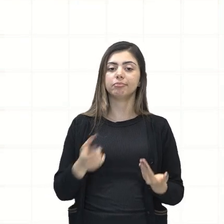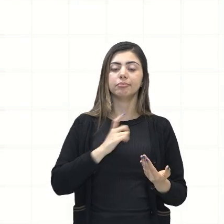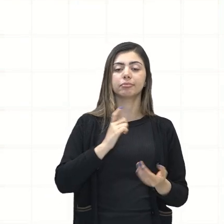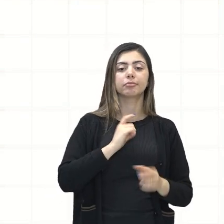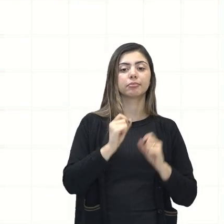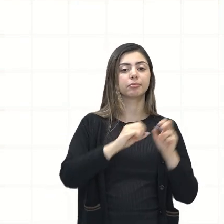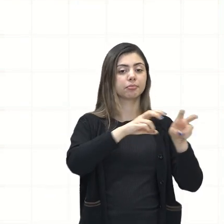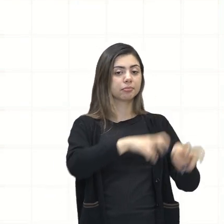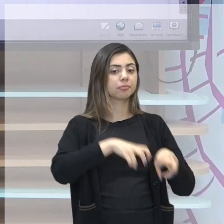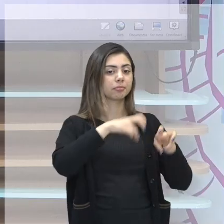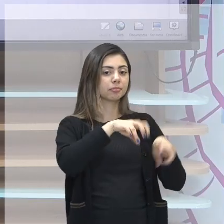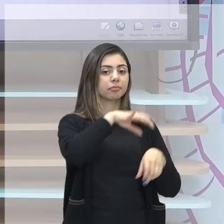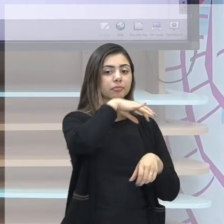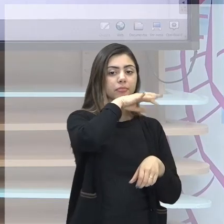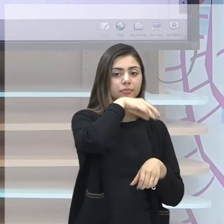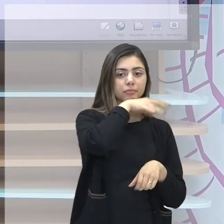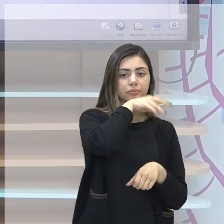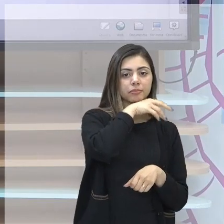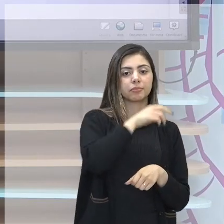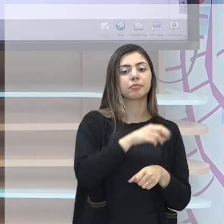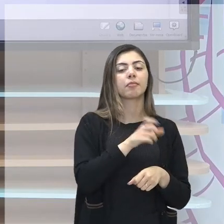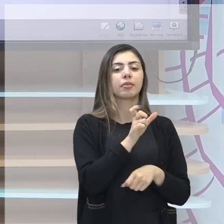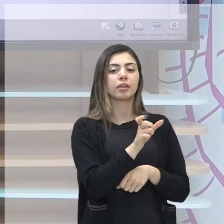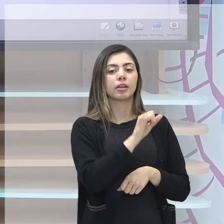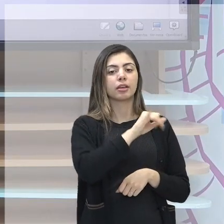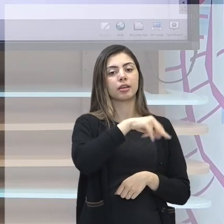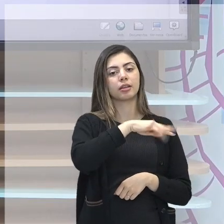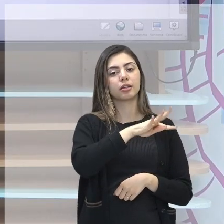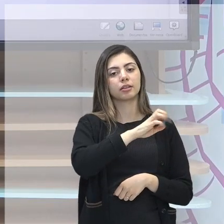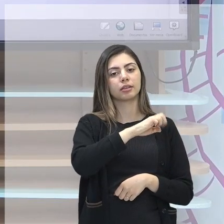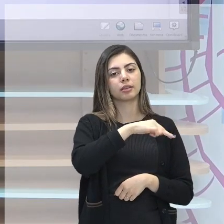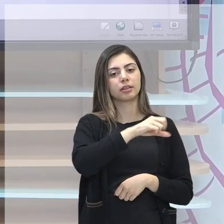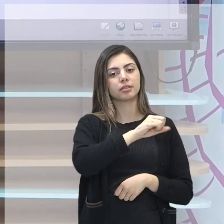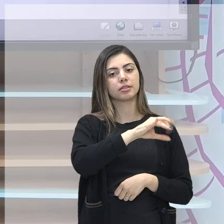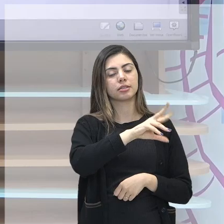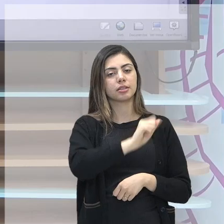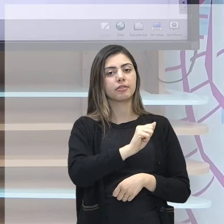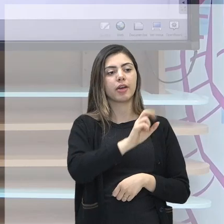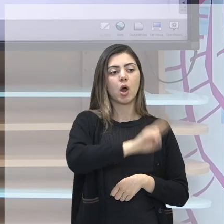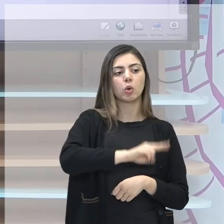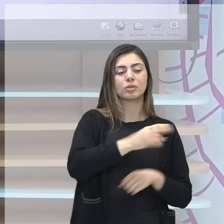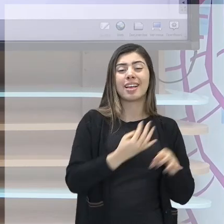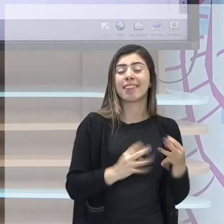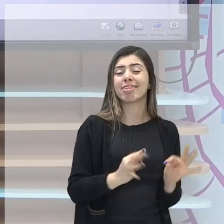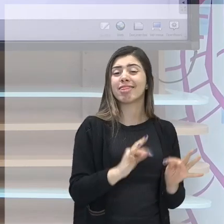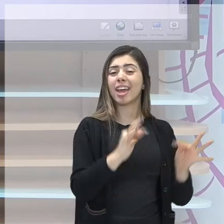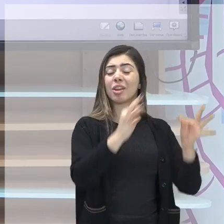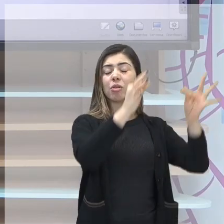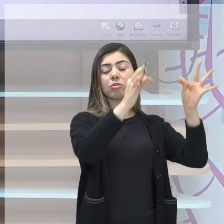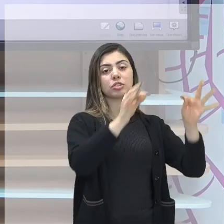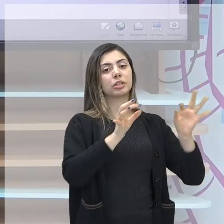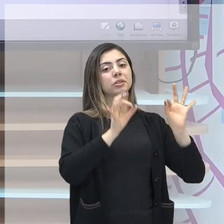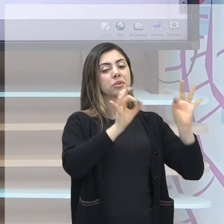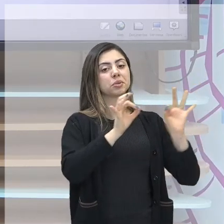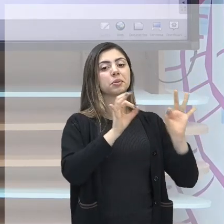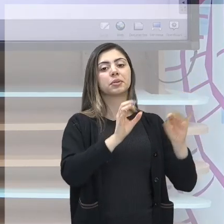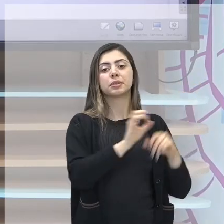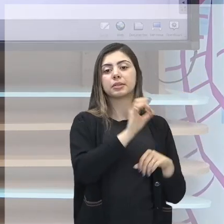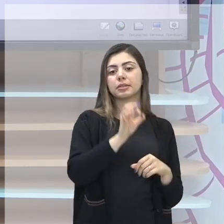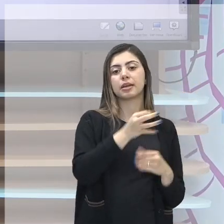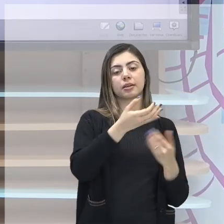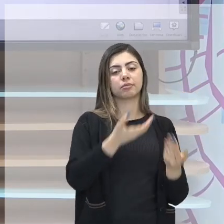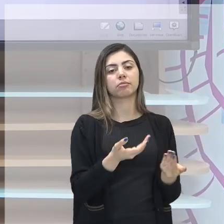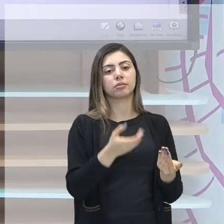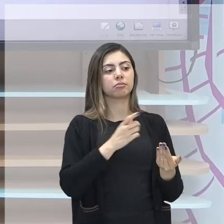e pecuária intensiva é aquela que utiliza muitas tecnologias, tá, no processo produtivo. Muitos maquinários, por